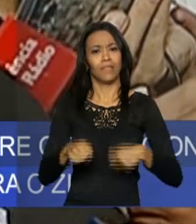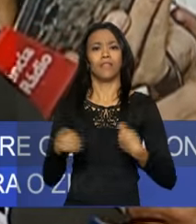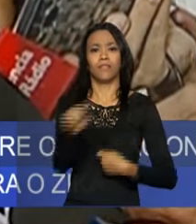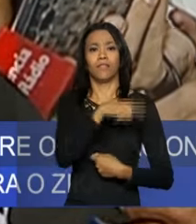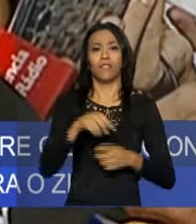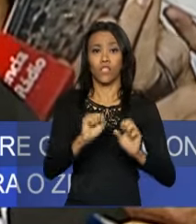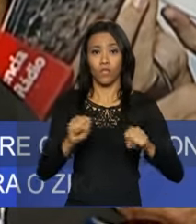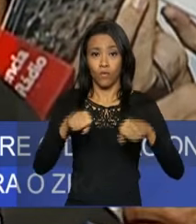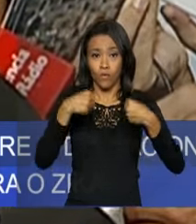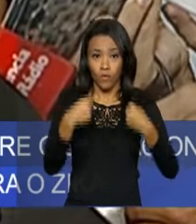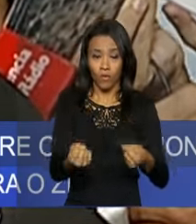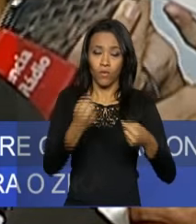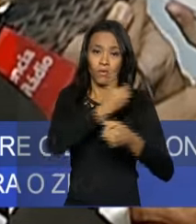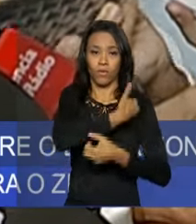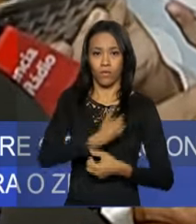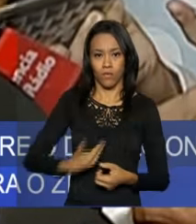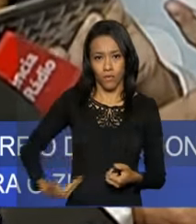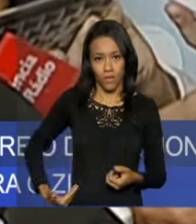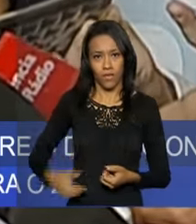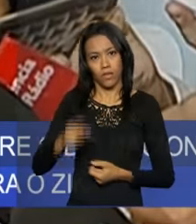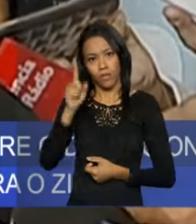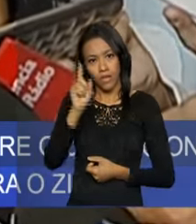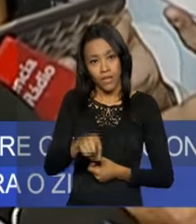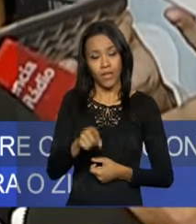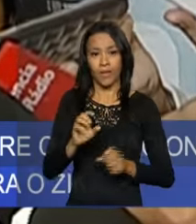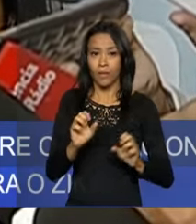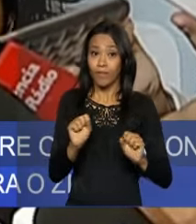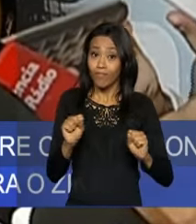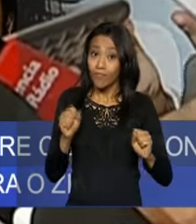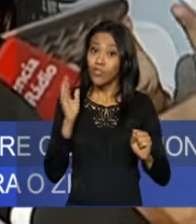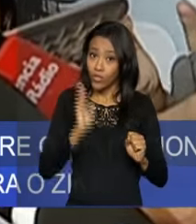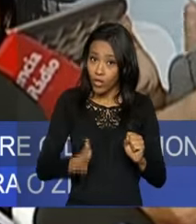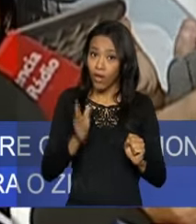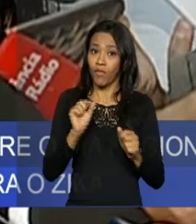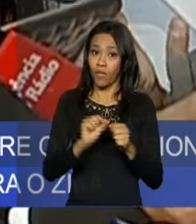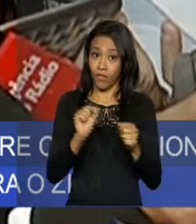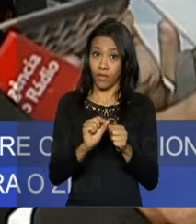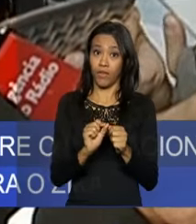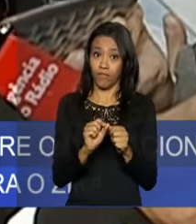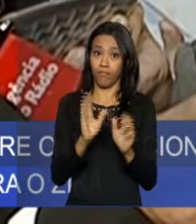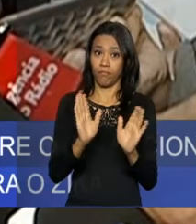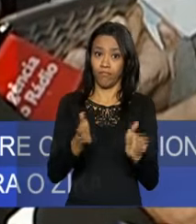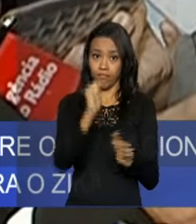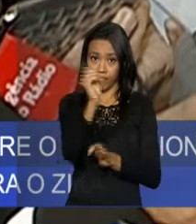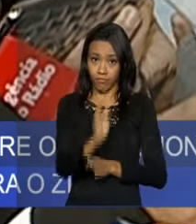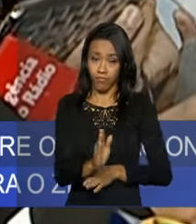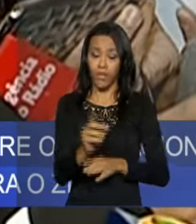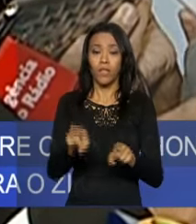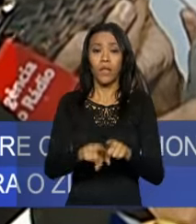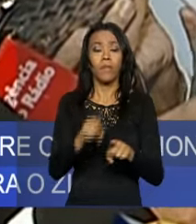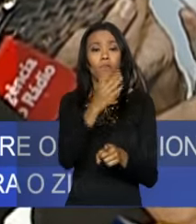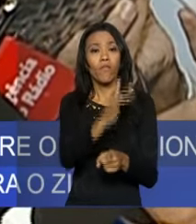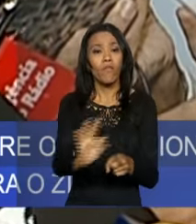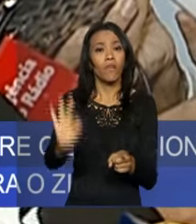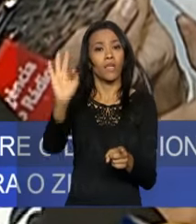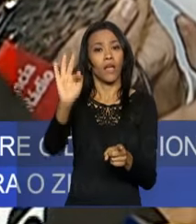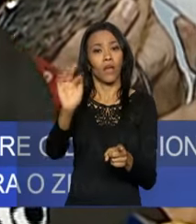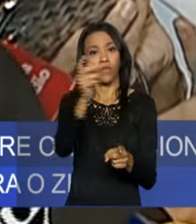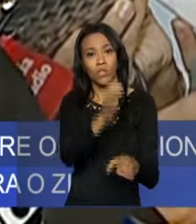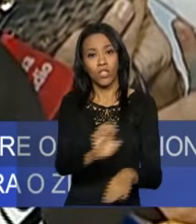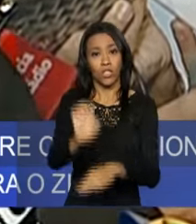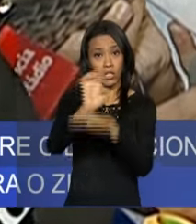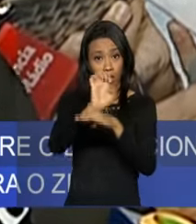esforço do poder público, que é o máximo esforço que já foi feito no Brasil, do poder público federal,